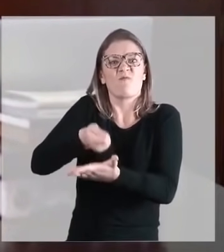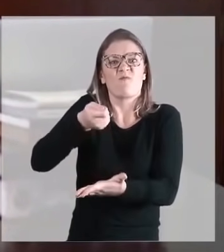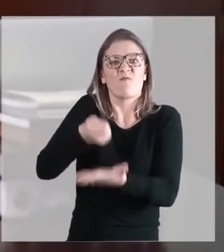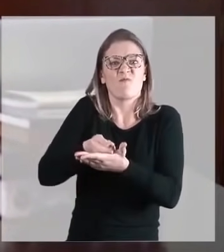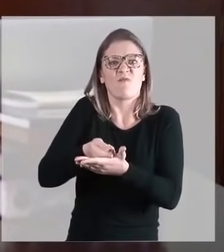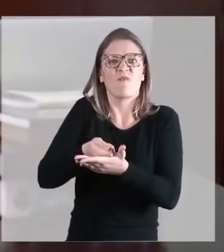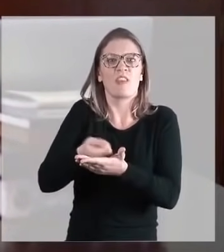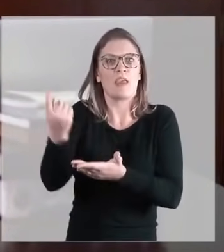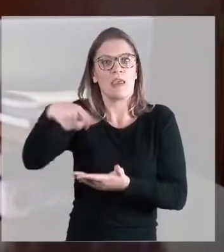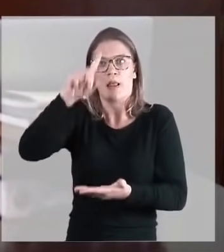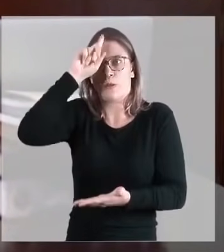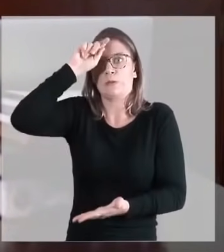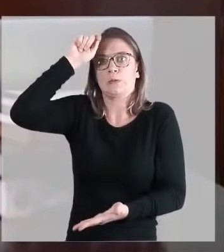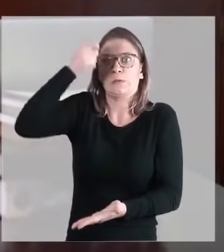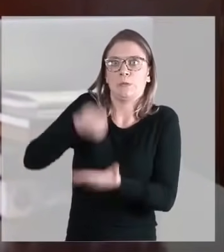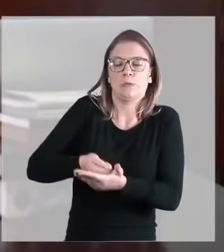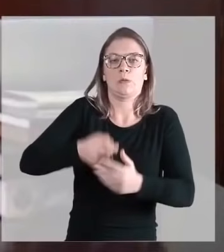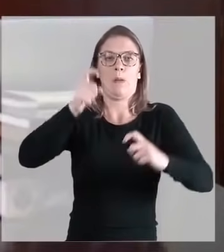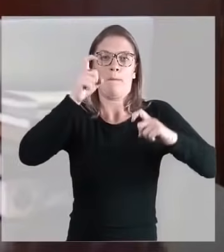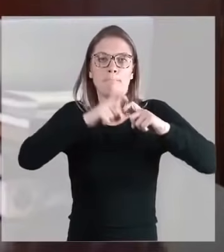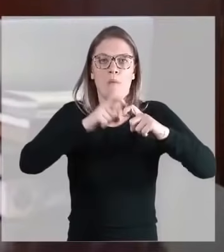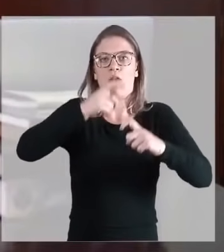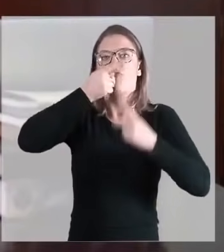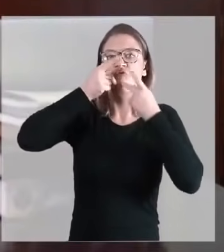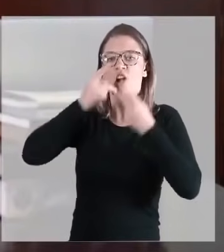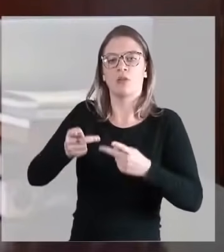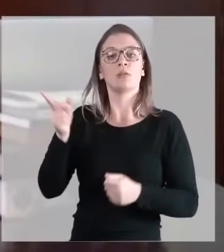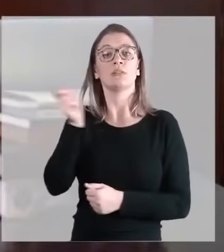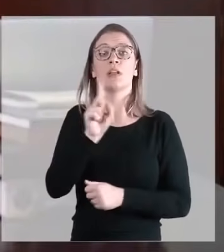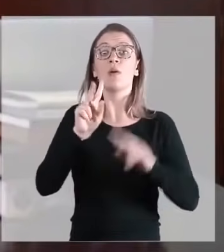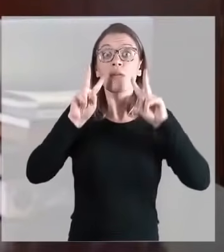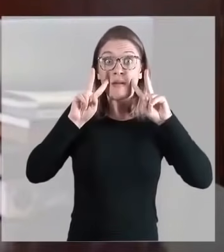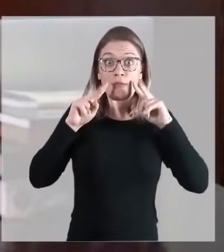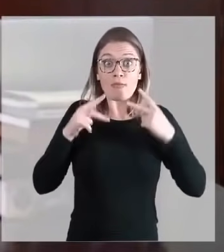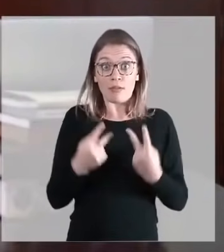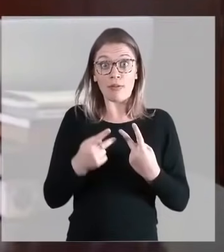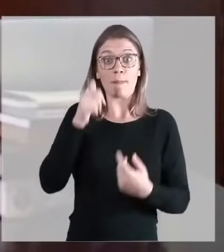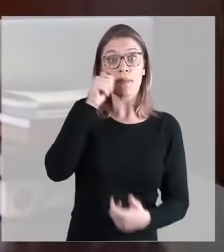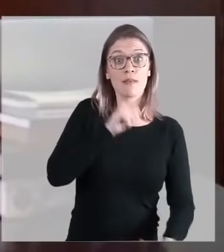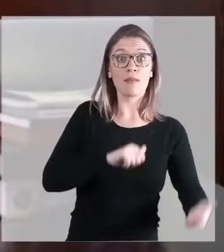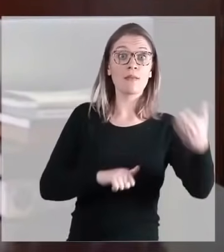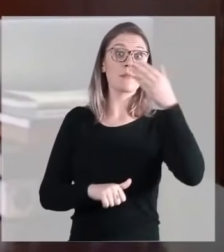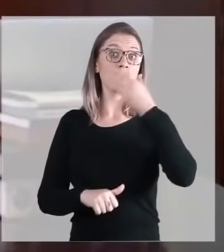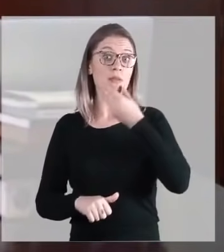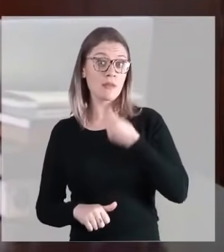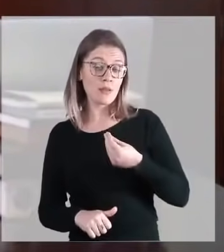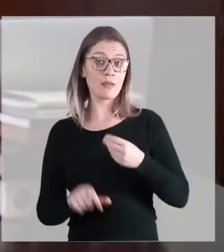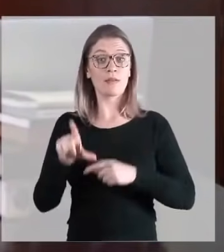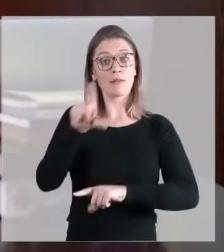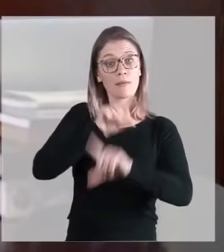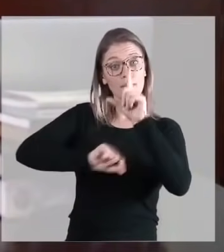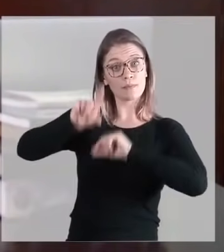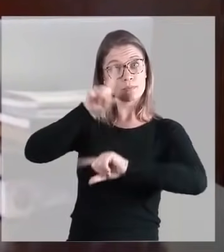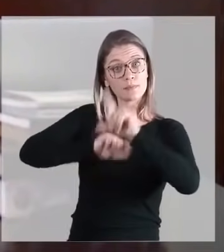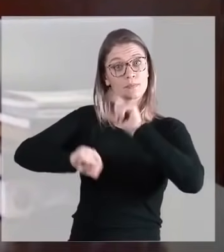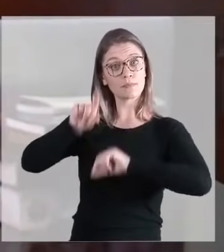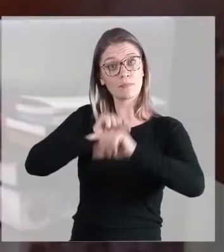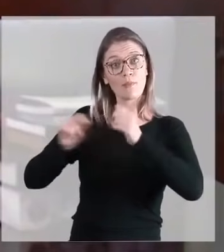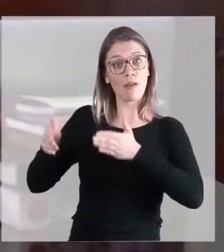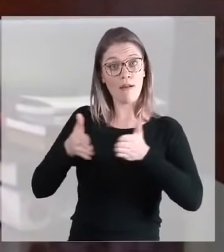são determinados pelo médico, mas porque se reconhece no menino e na menina a facilidade, a preferência e a tendência